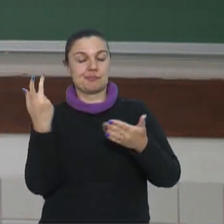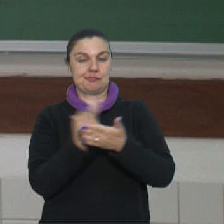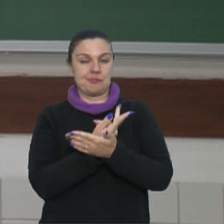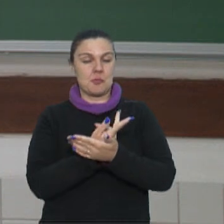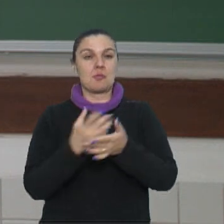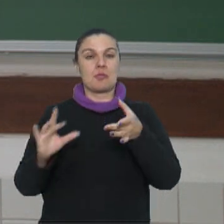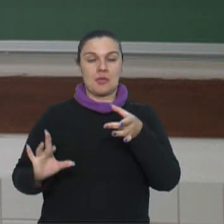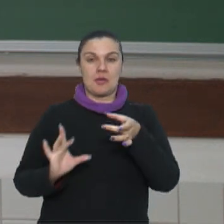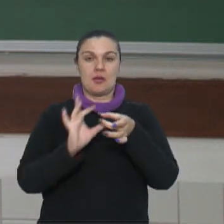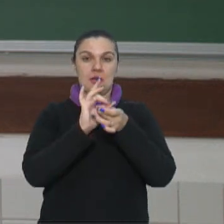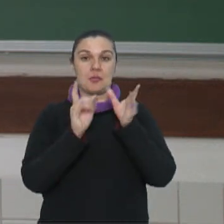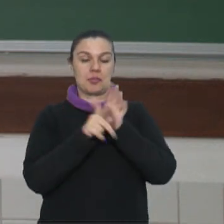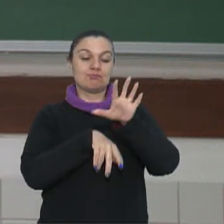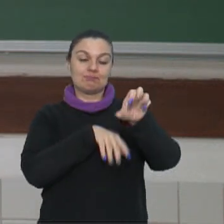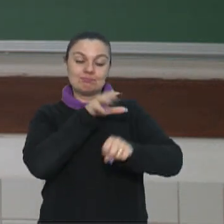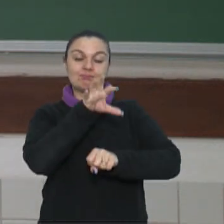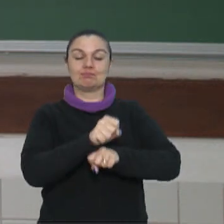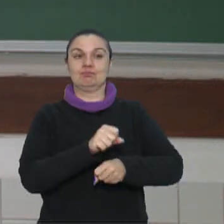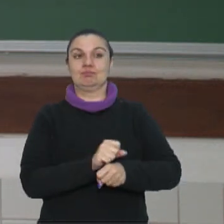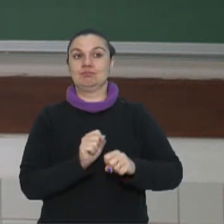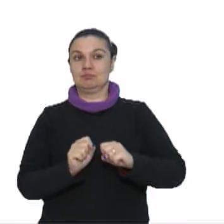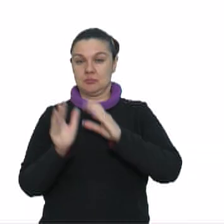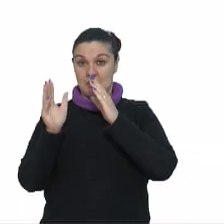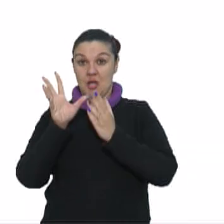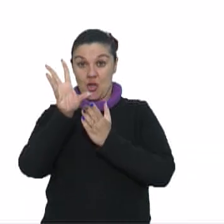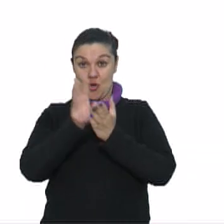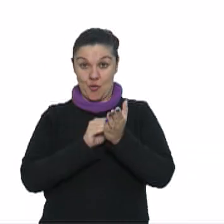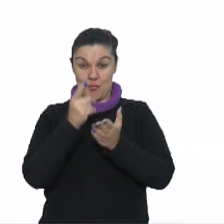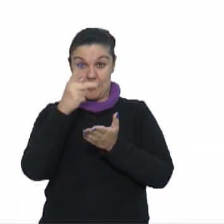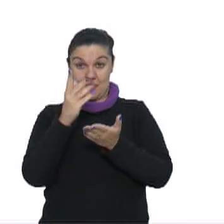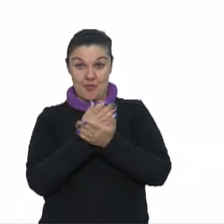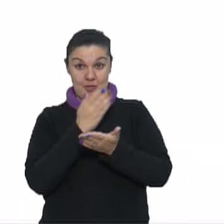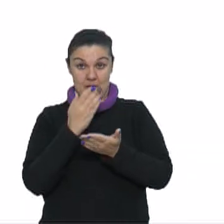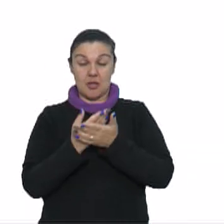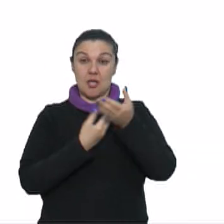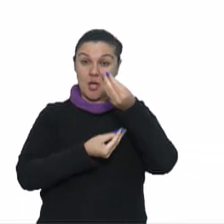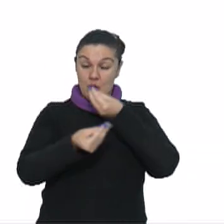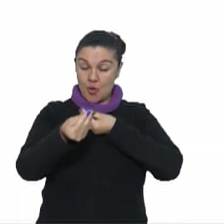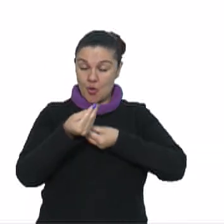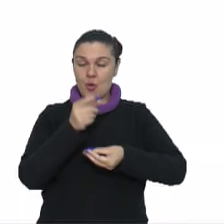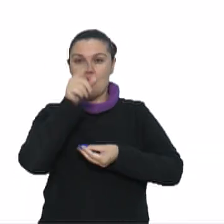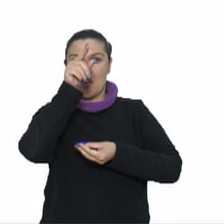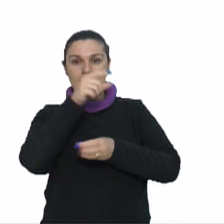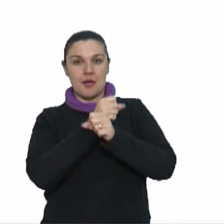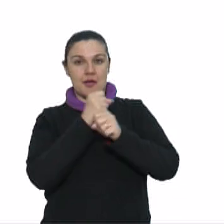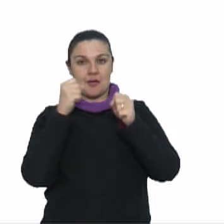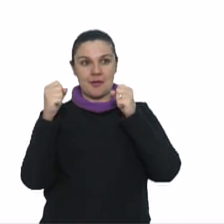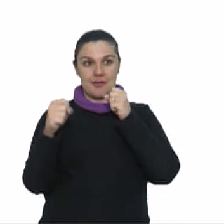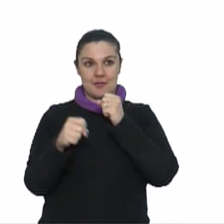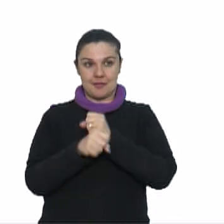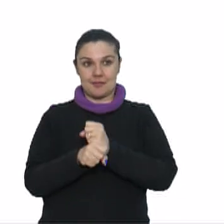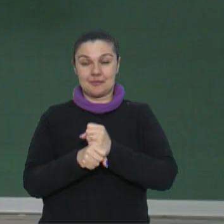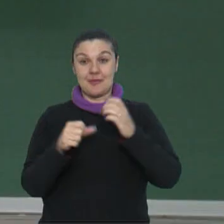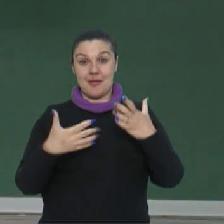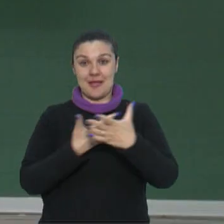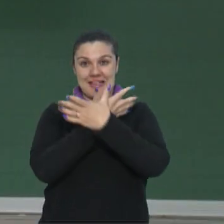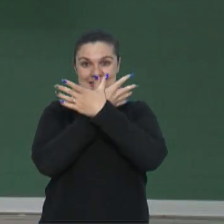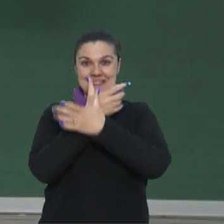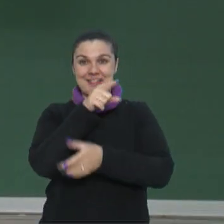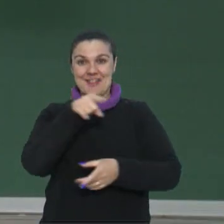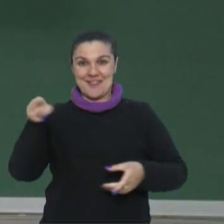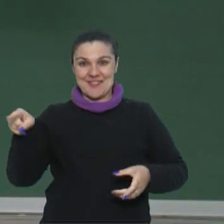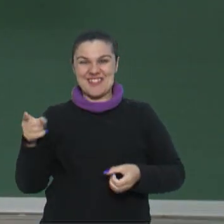situações ligadas à colonização. Copie seu caderno e responda. Como era a sociedade asteca com